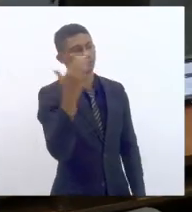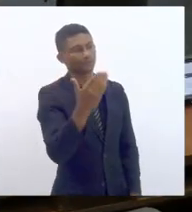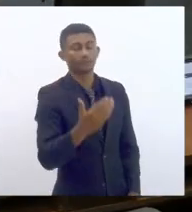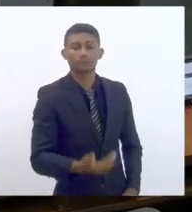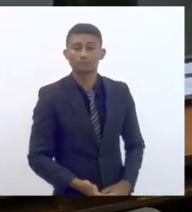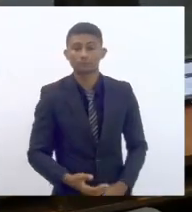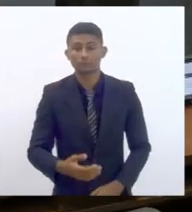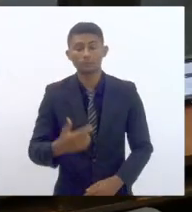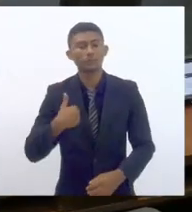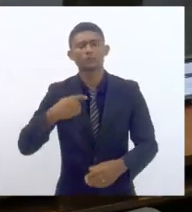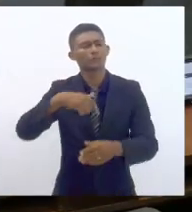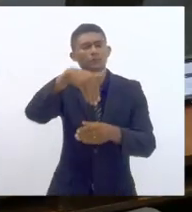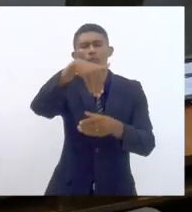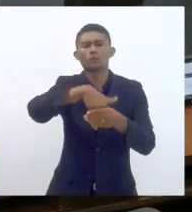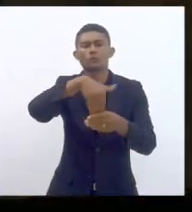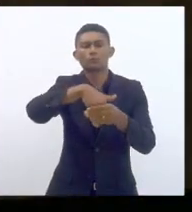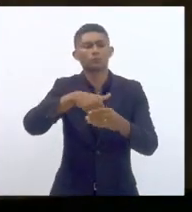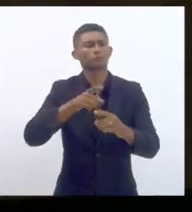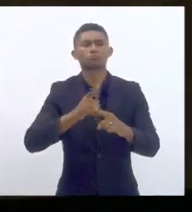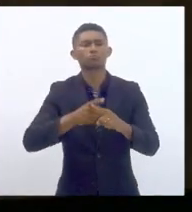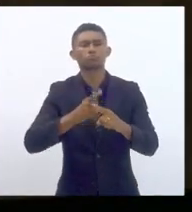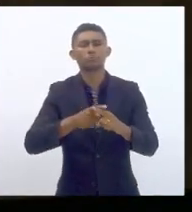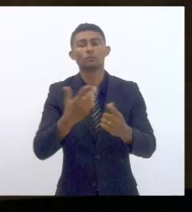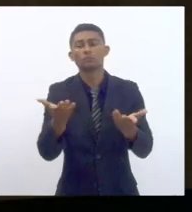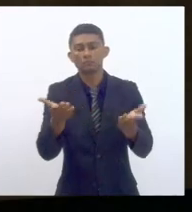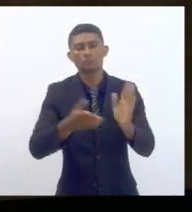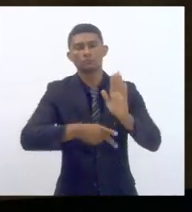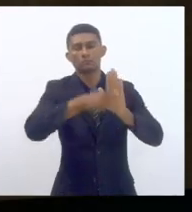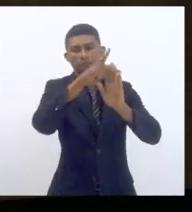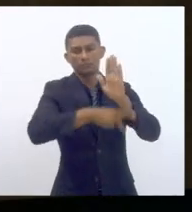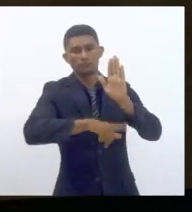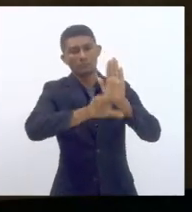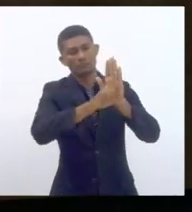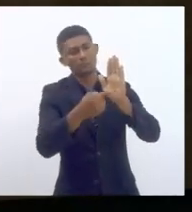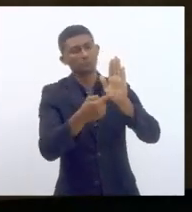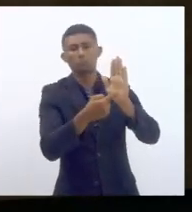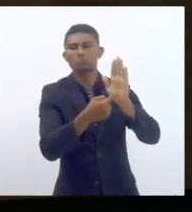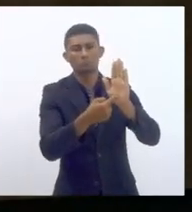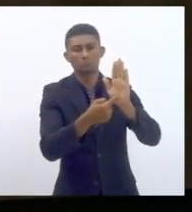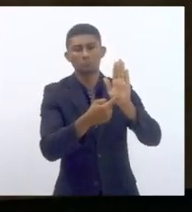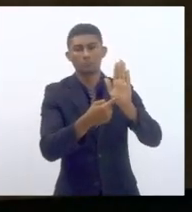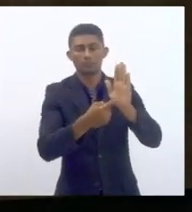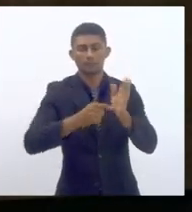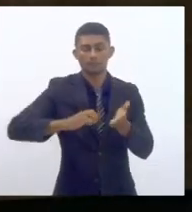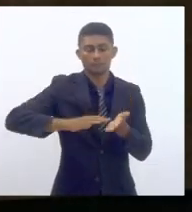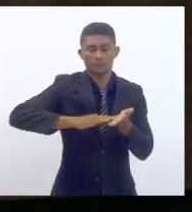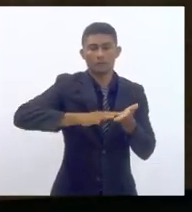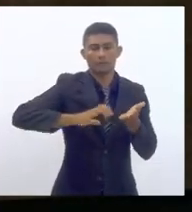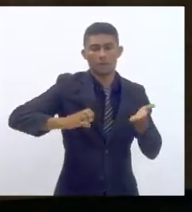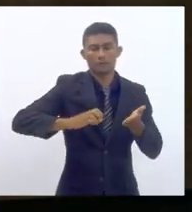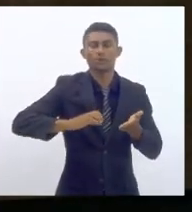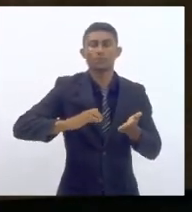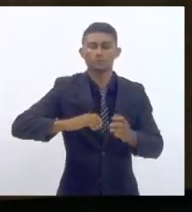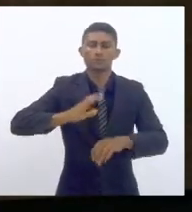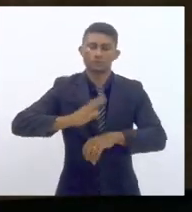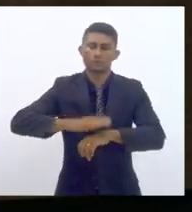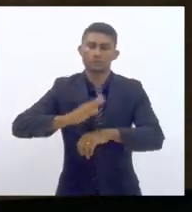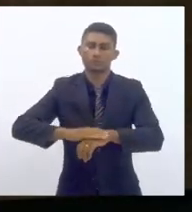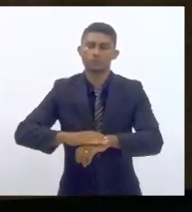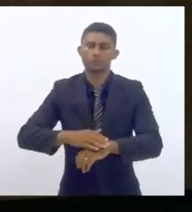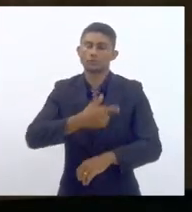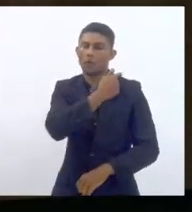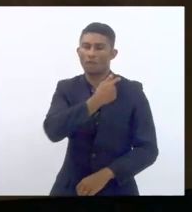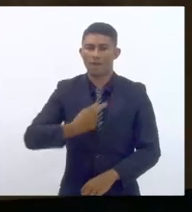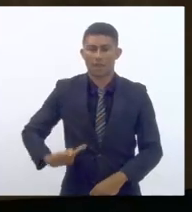aqui declarar voto ao projeto de lei onde o veto do governador, o veto